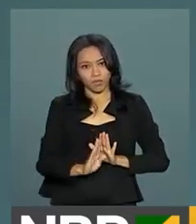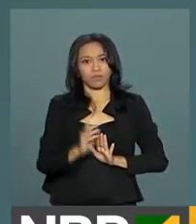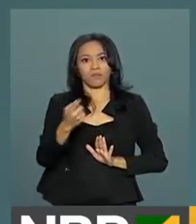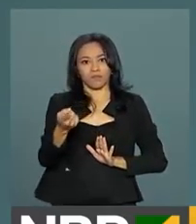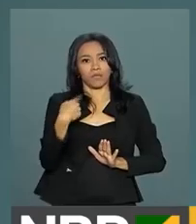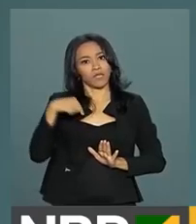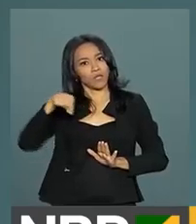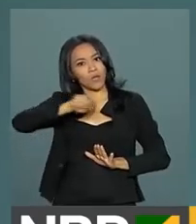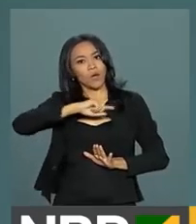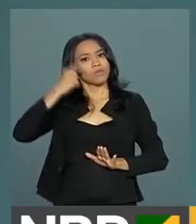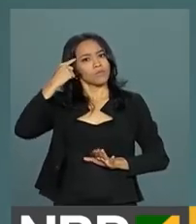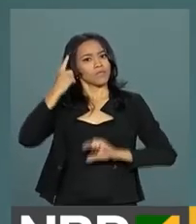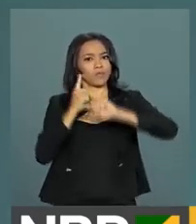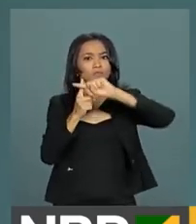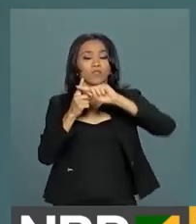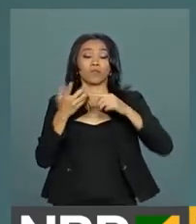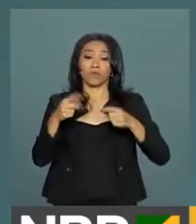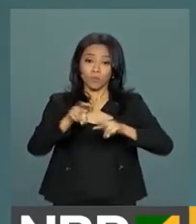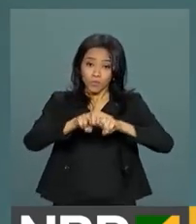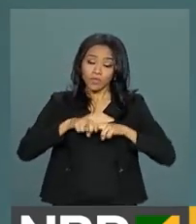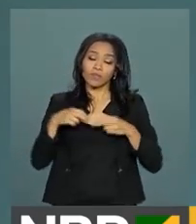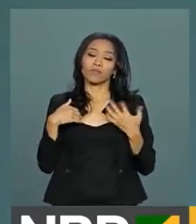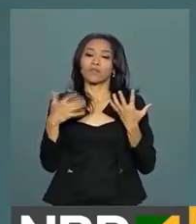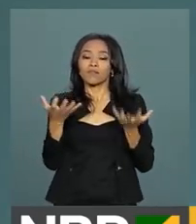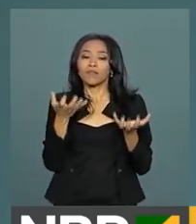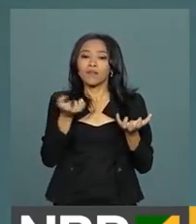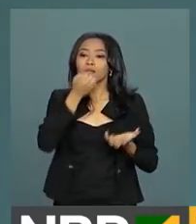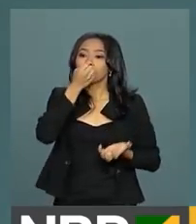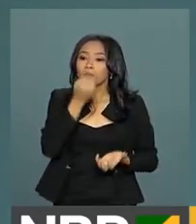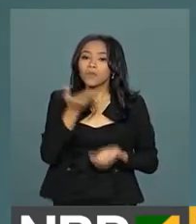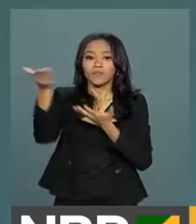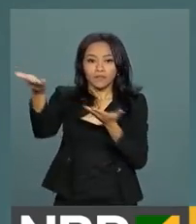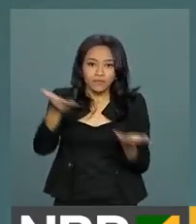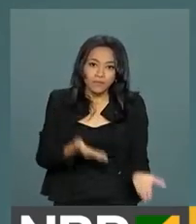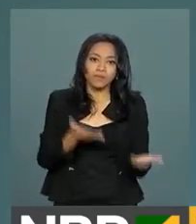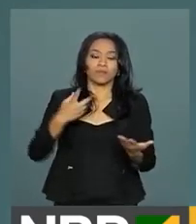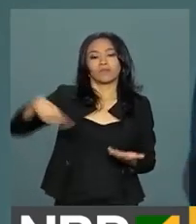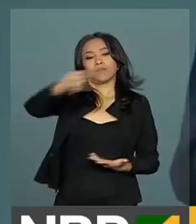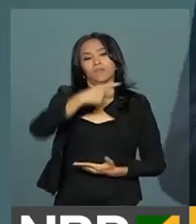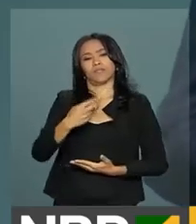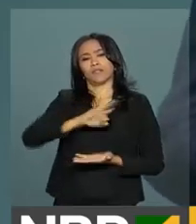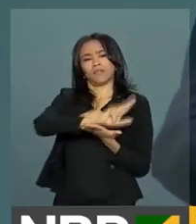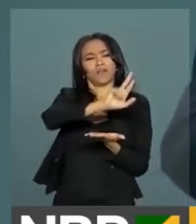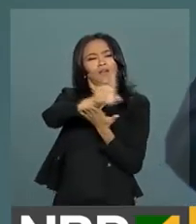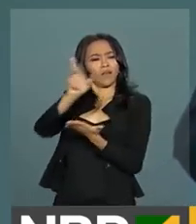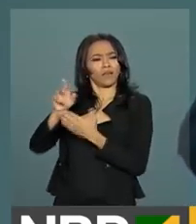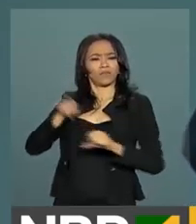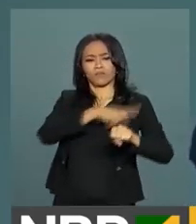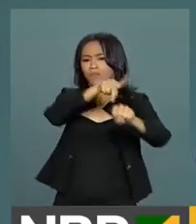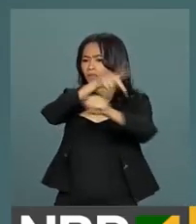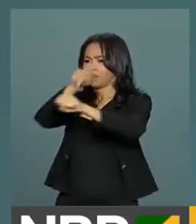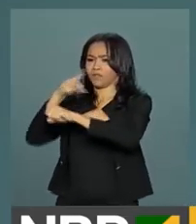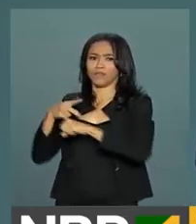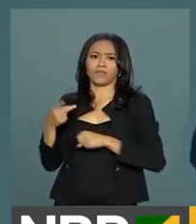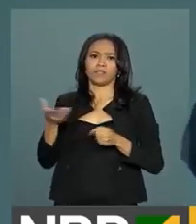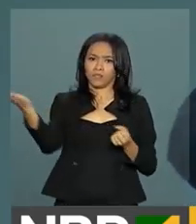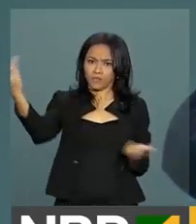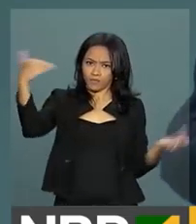nosso país por isso que eu quero também dar as boas vindas aos investidores de tantos países que vieram